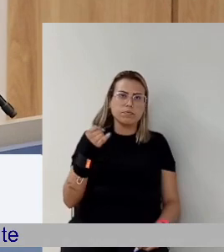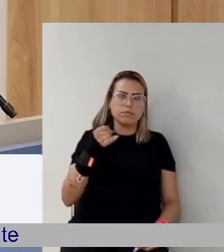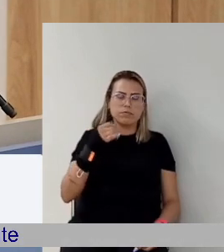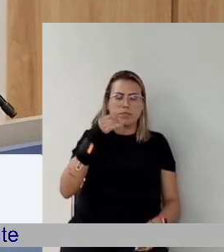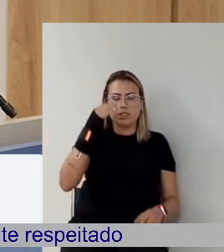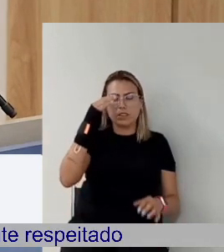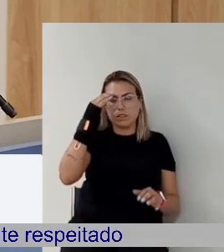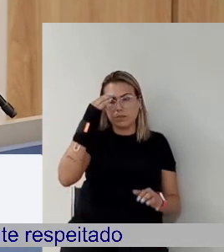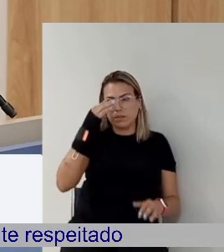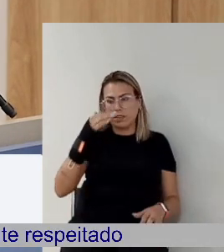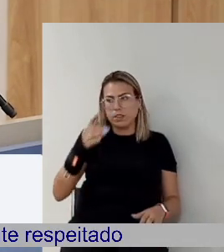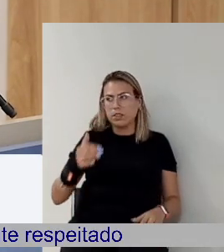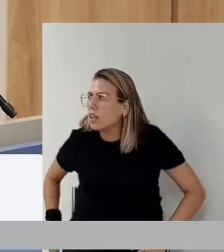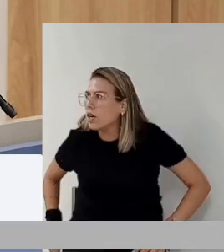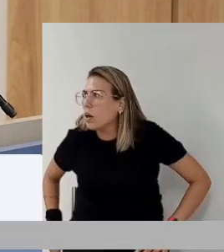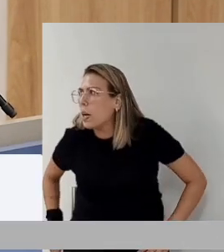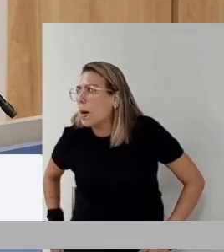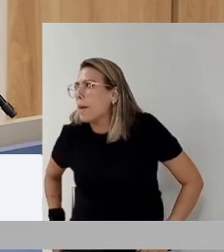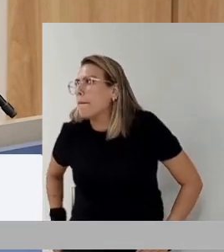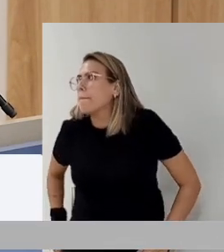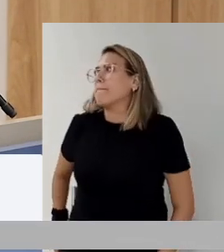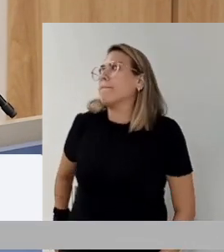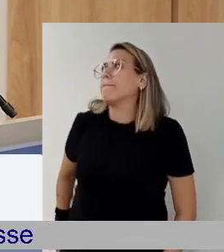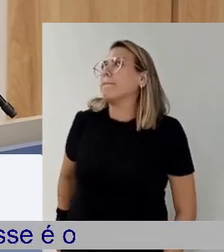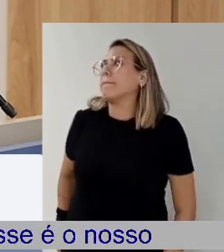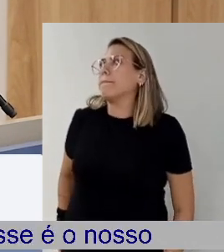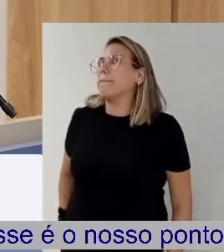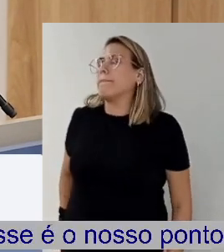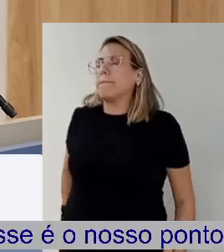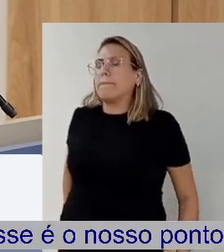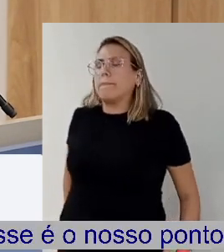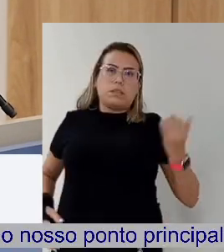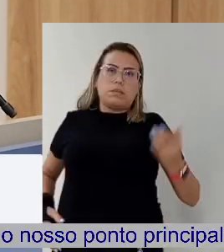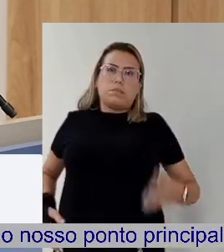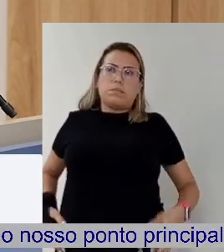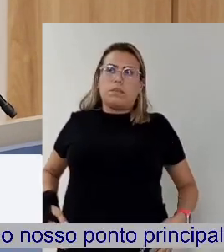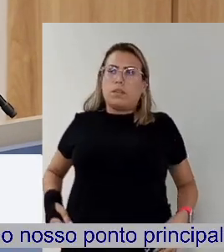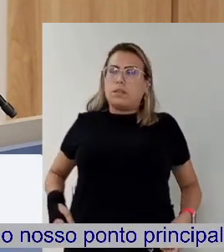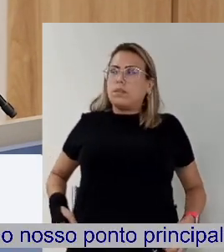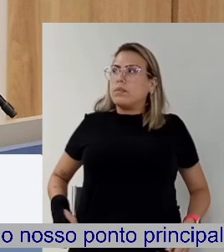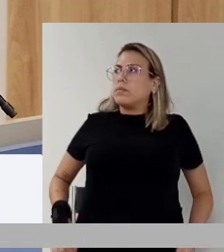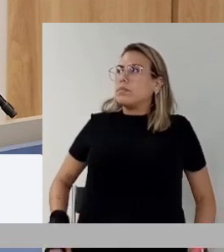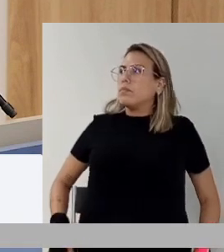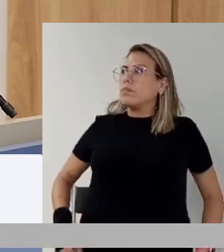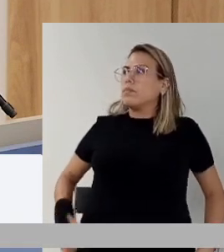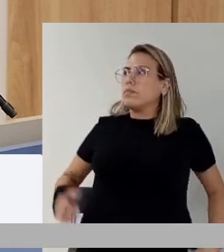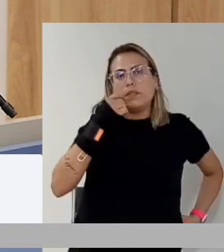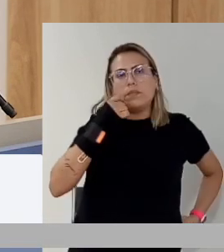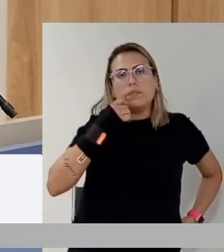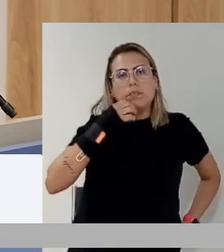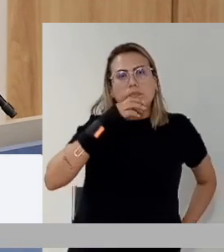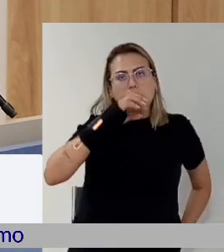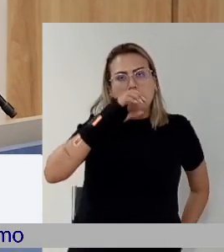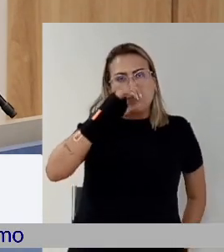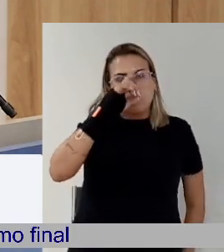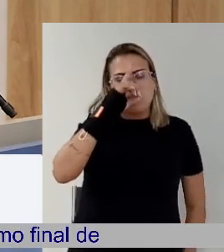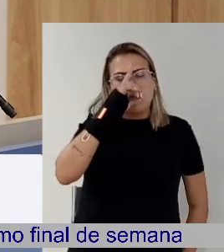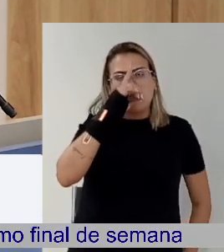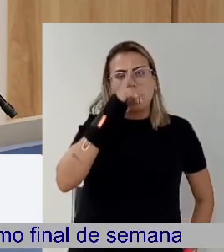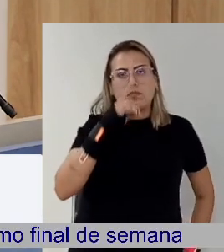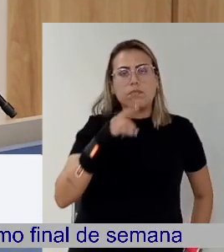respeitado principalmente respeitado esse é o nosso ponto principal agradecer a todos desejar um ótimo final de